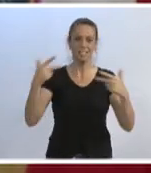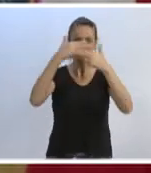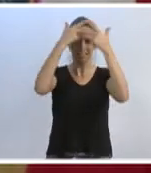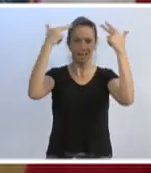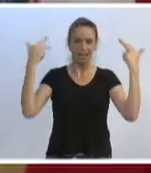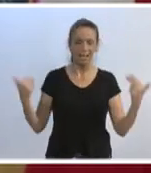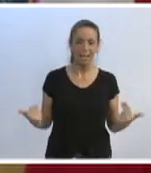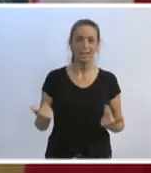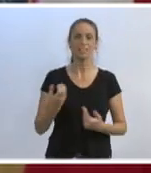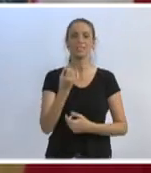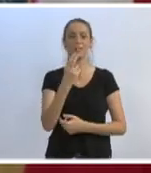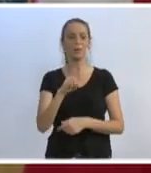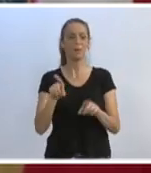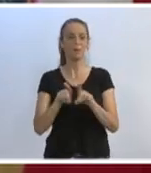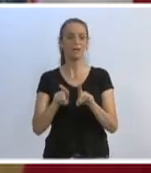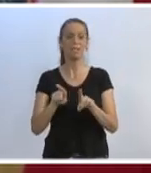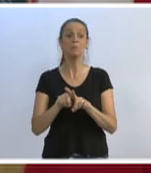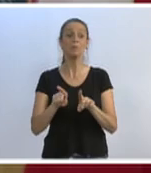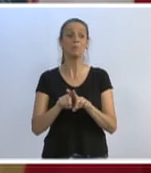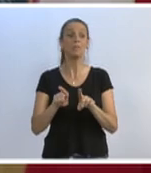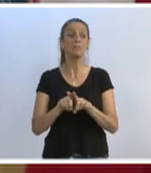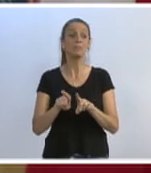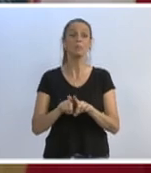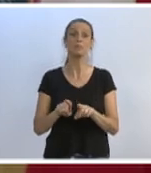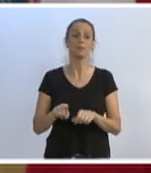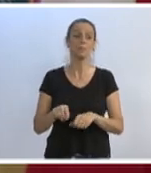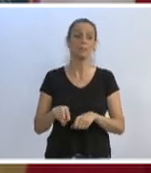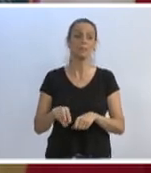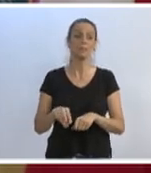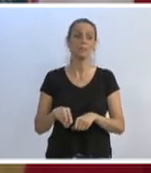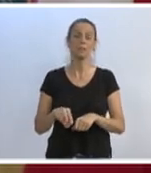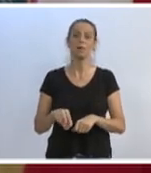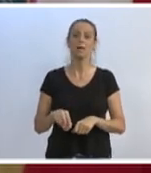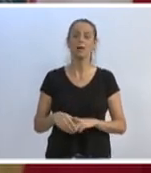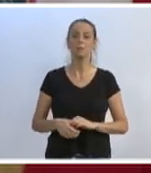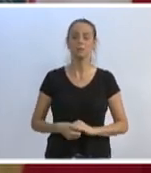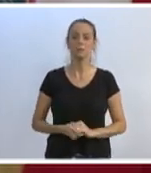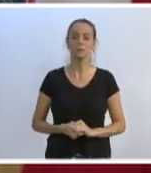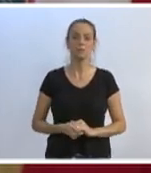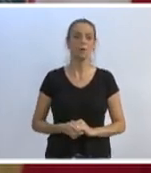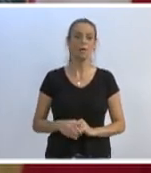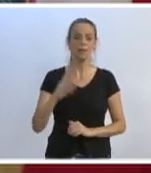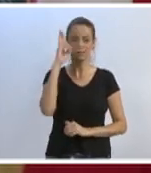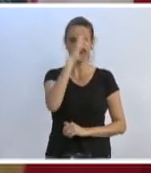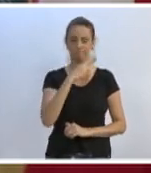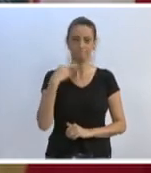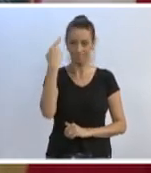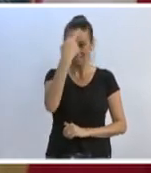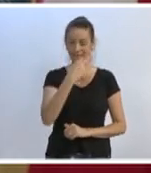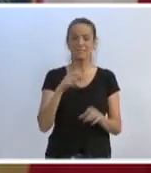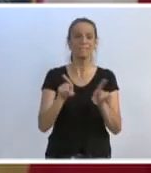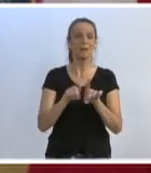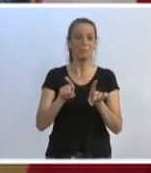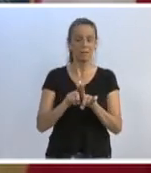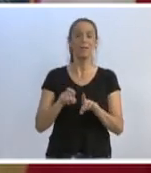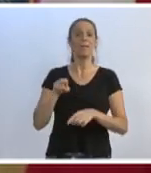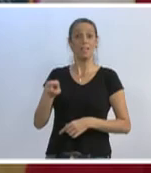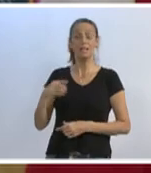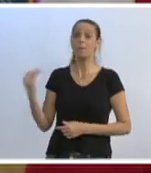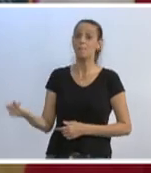que são vocês a importância ea essência da vida e de todos nós seres humanos